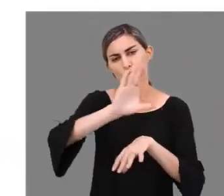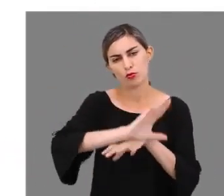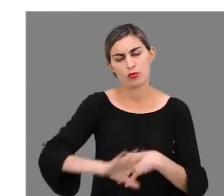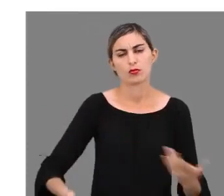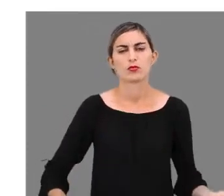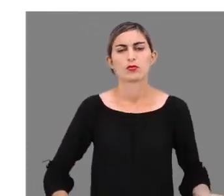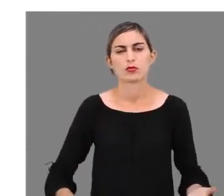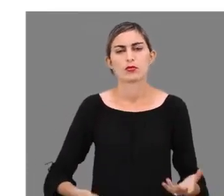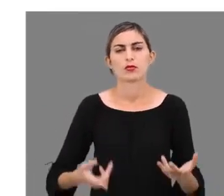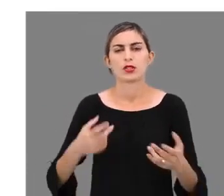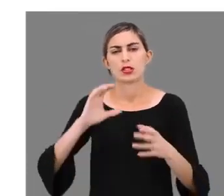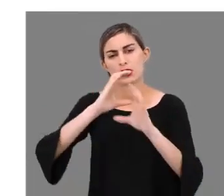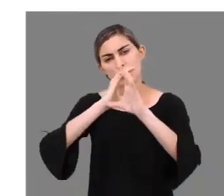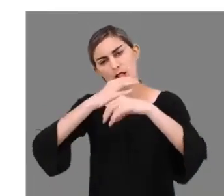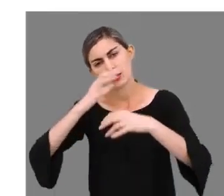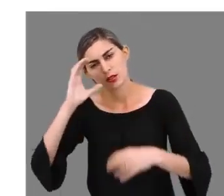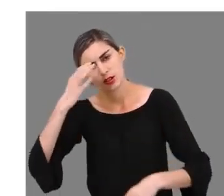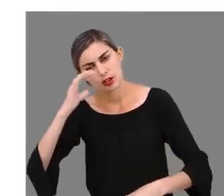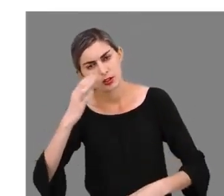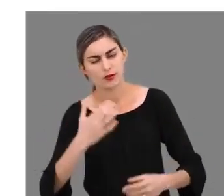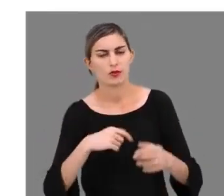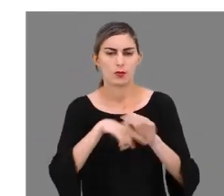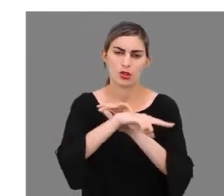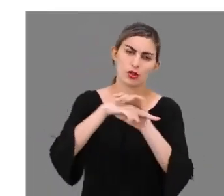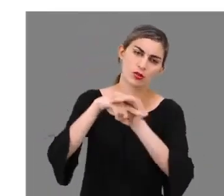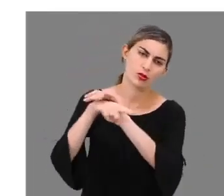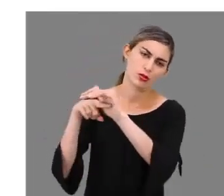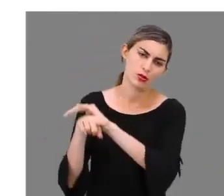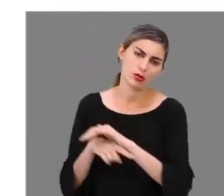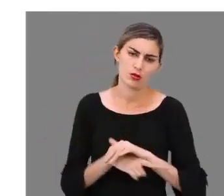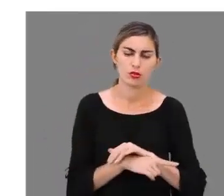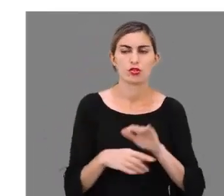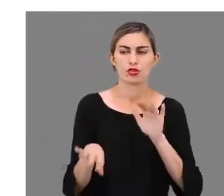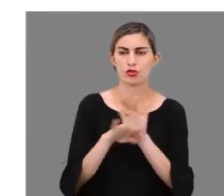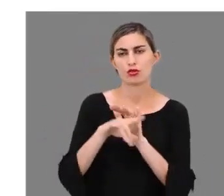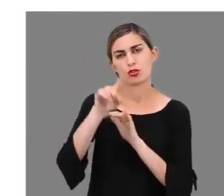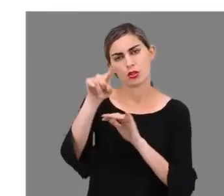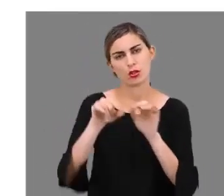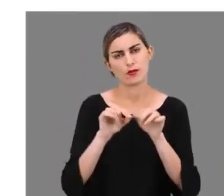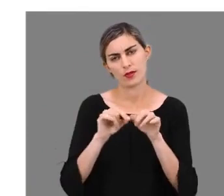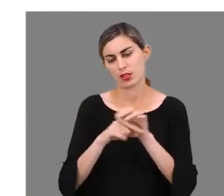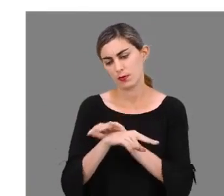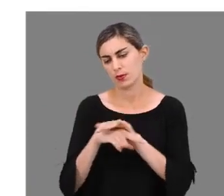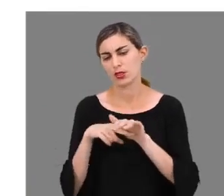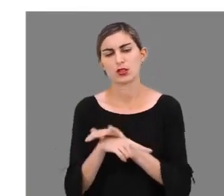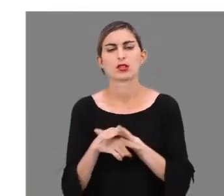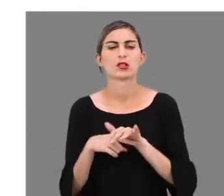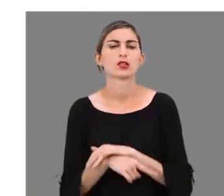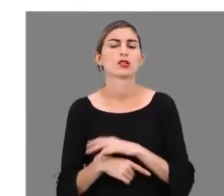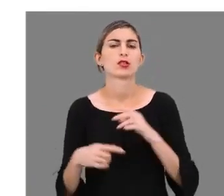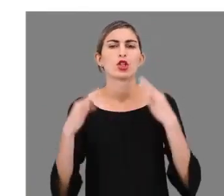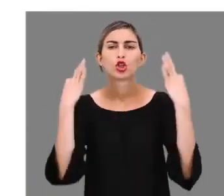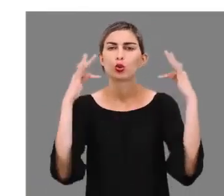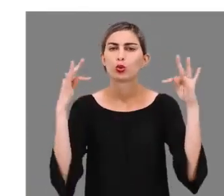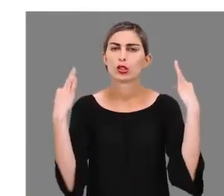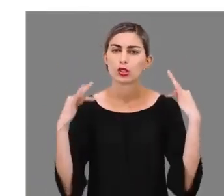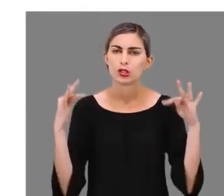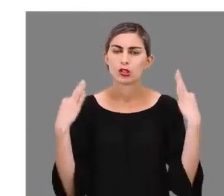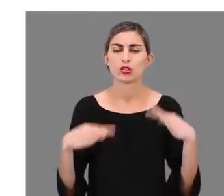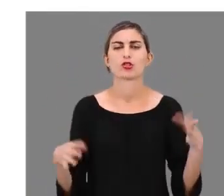exemplo, científico, quando o pesquisador chega lá para fazer uma pesquisa,